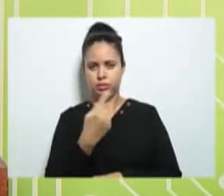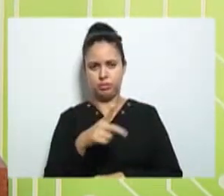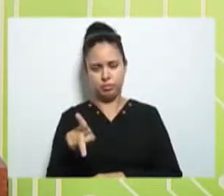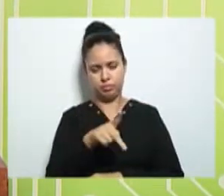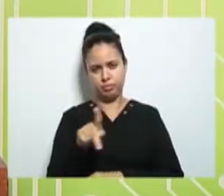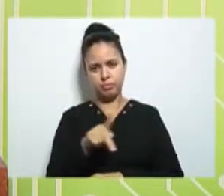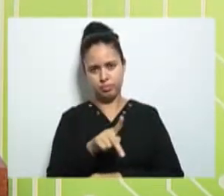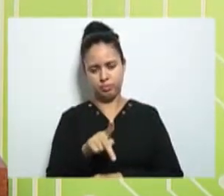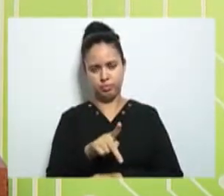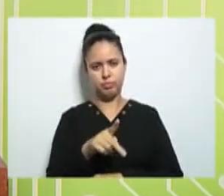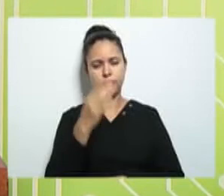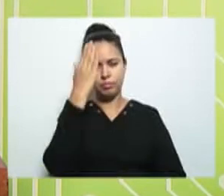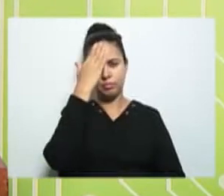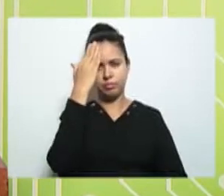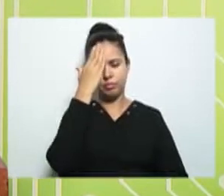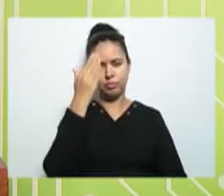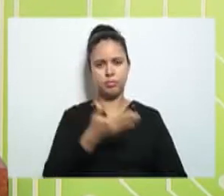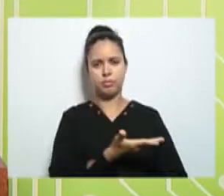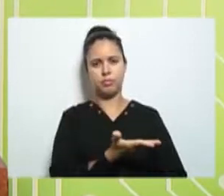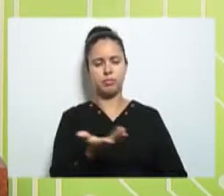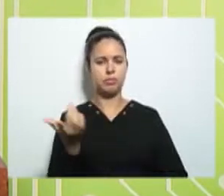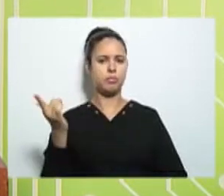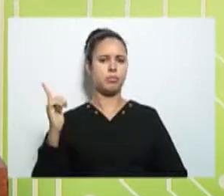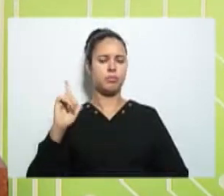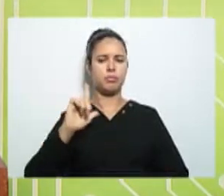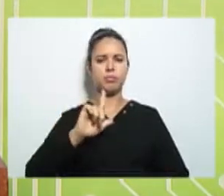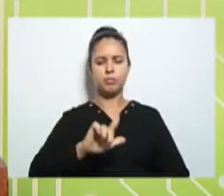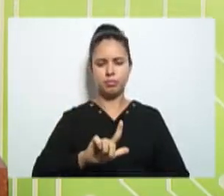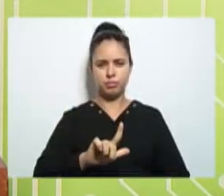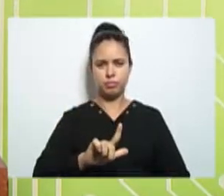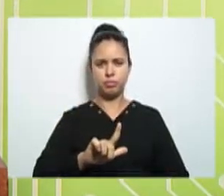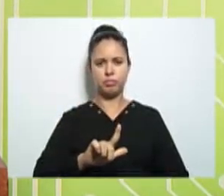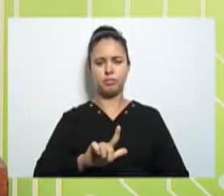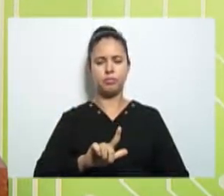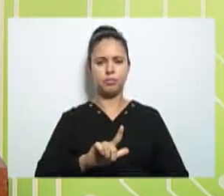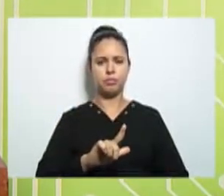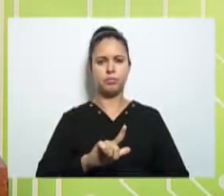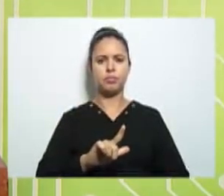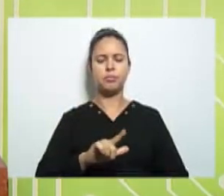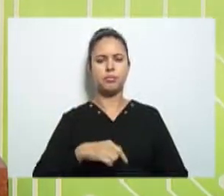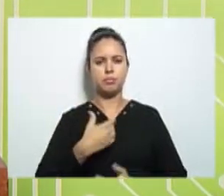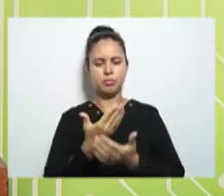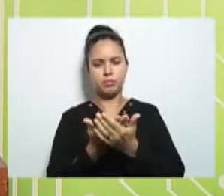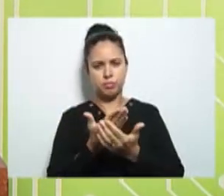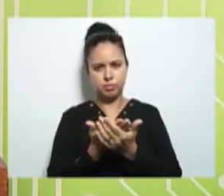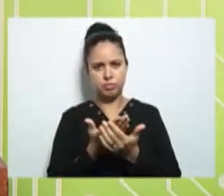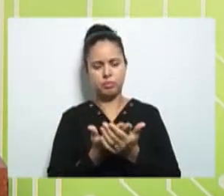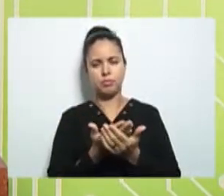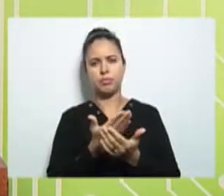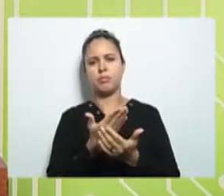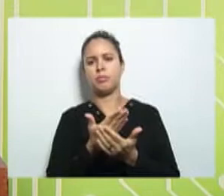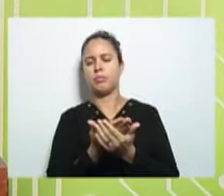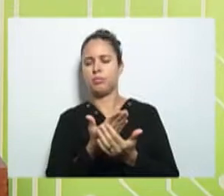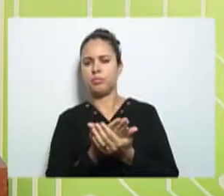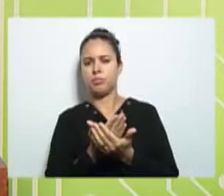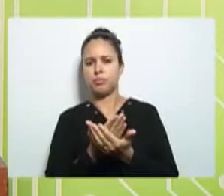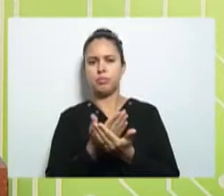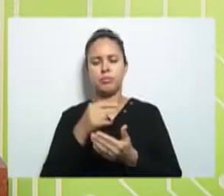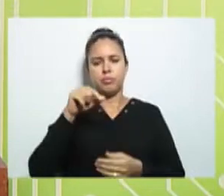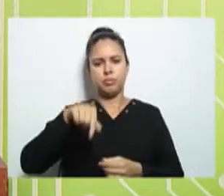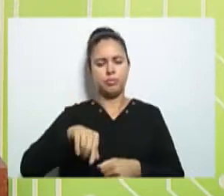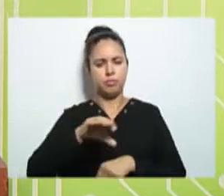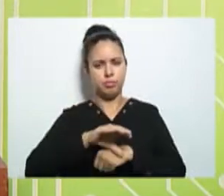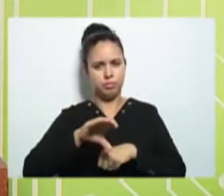aqui de vocês, que vocês consigam aí se adequar a essa forma um pouco diferente de estudo, mas que com certeza vai